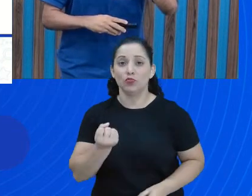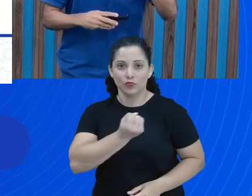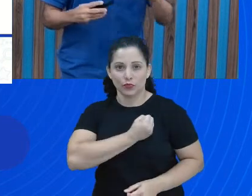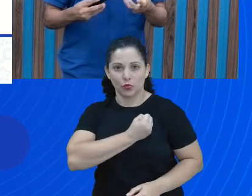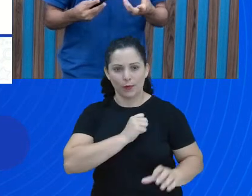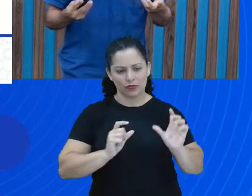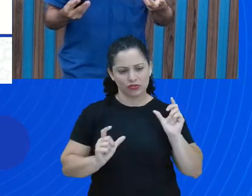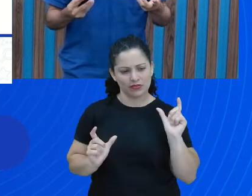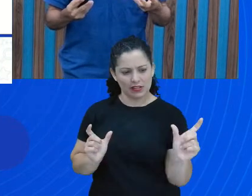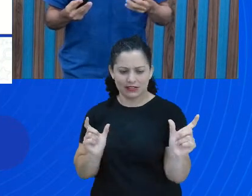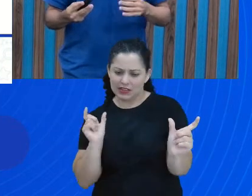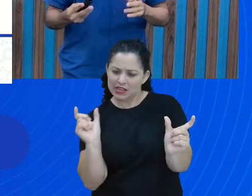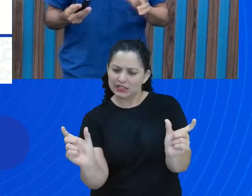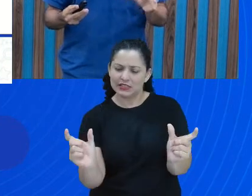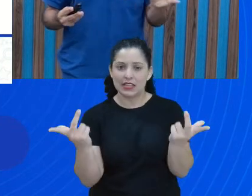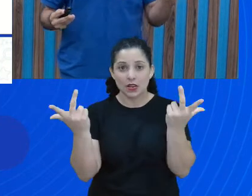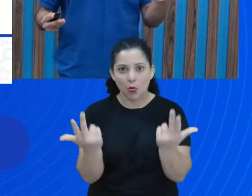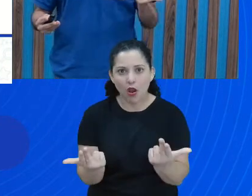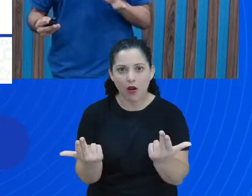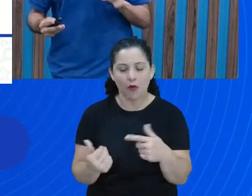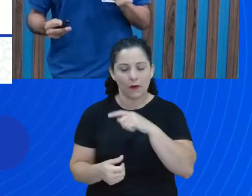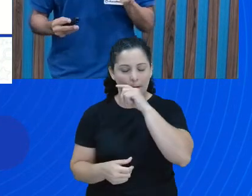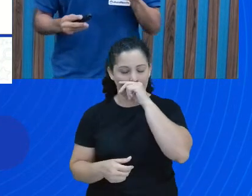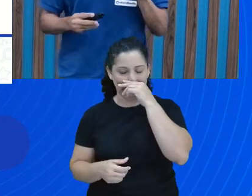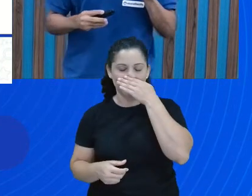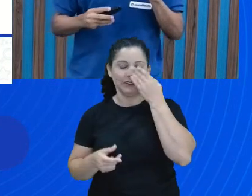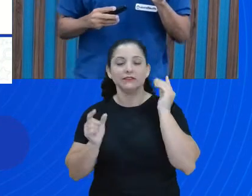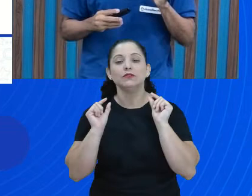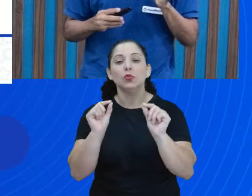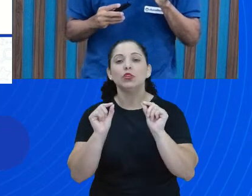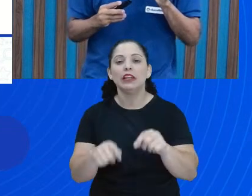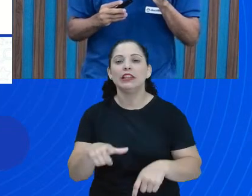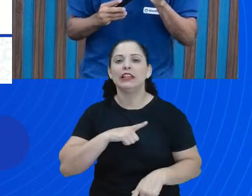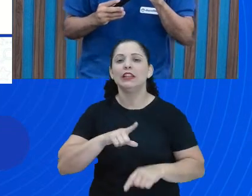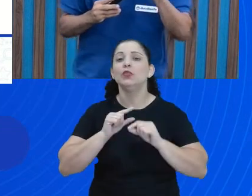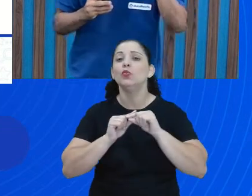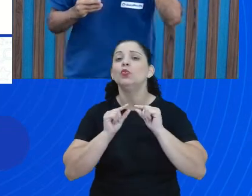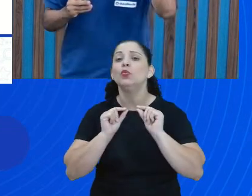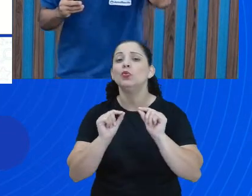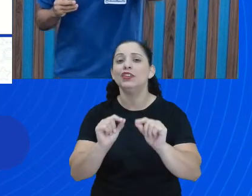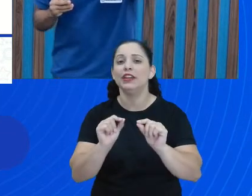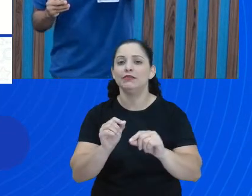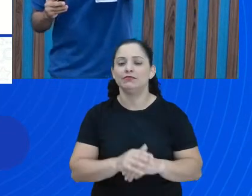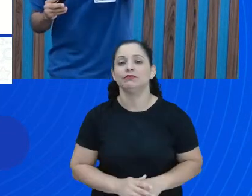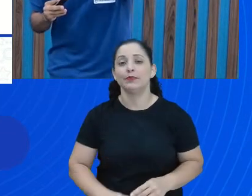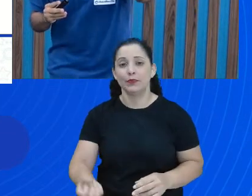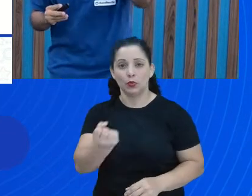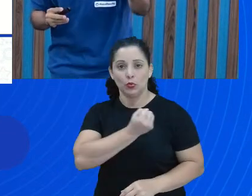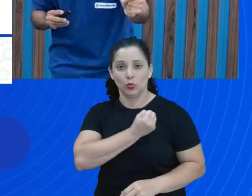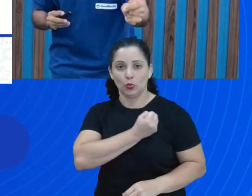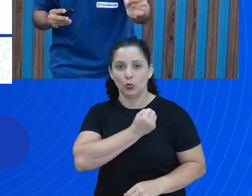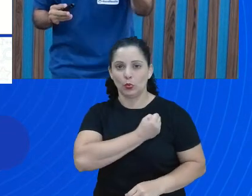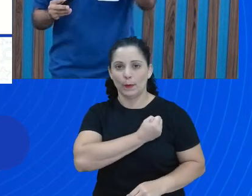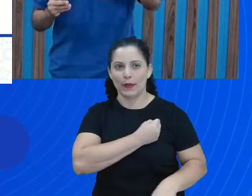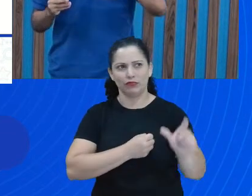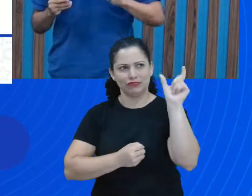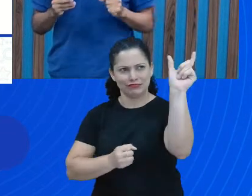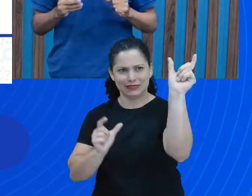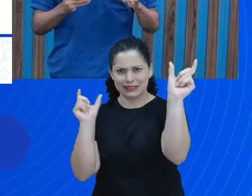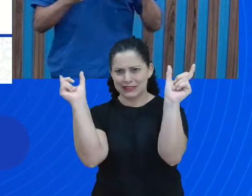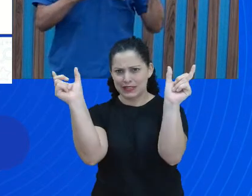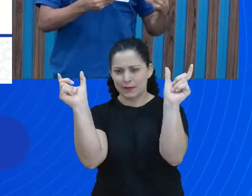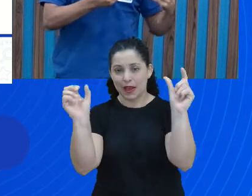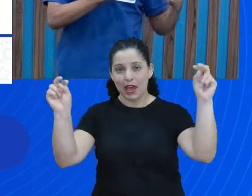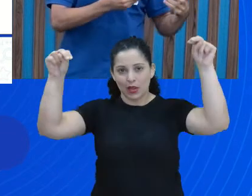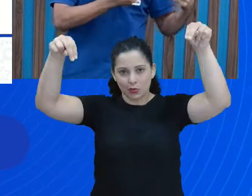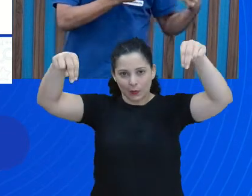baixo são iguais. Ricardinho, não é número de baixo, não. Tem algo aí, a gente chama de... O de cima é chamado de numerador e o de baixo